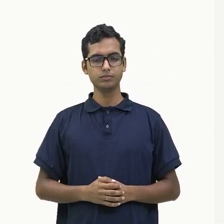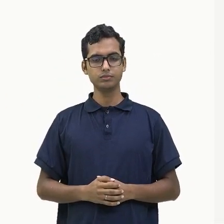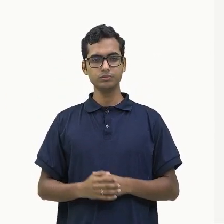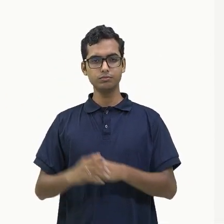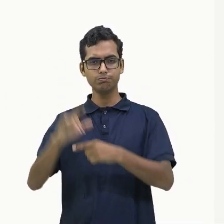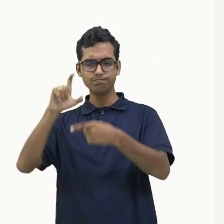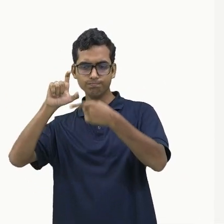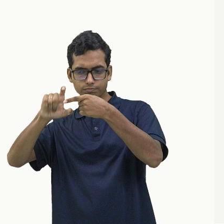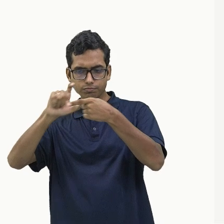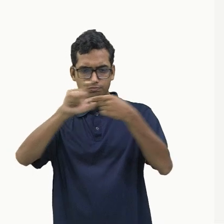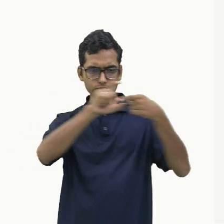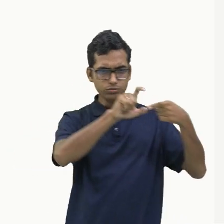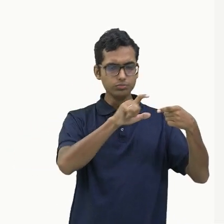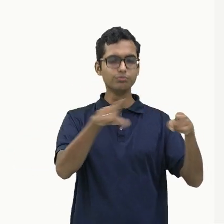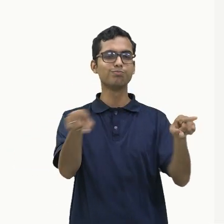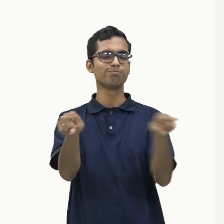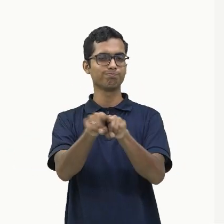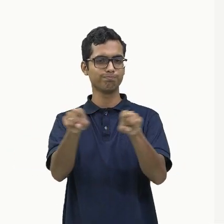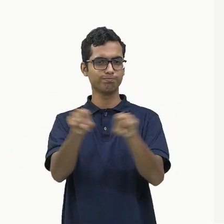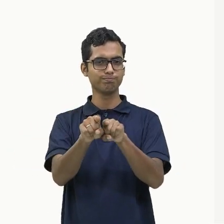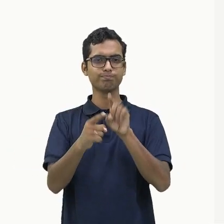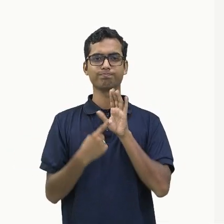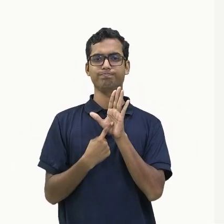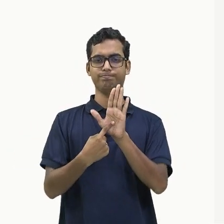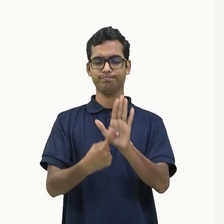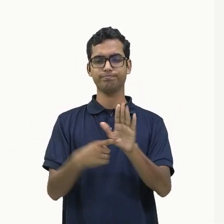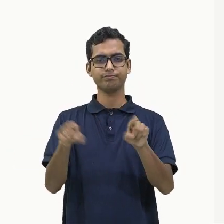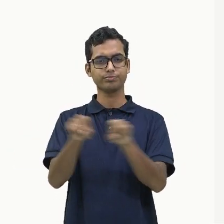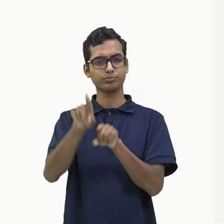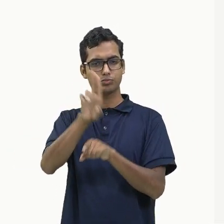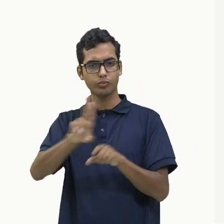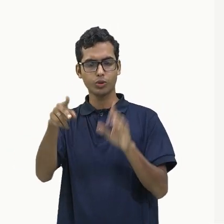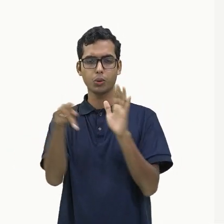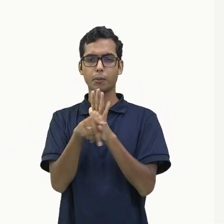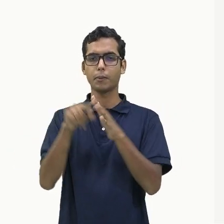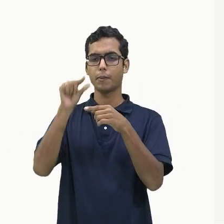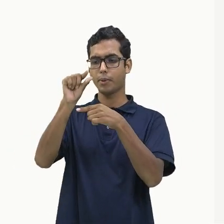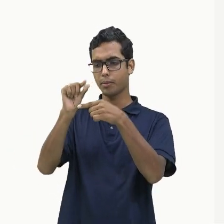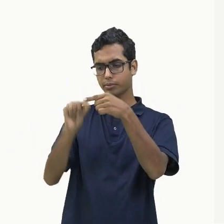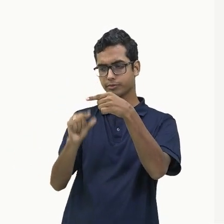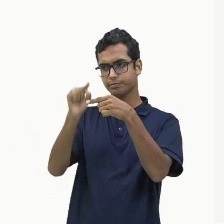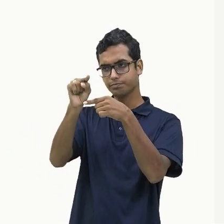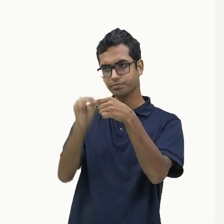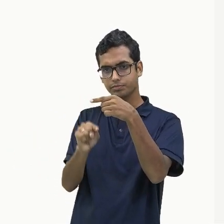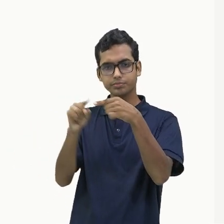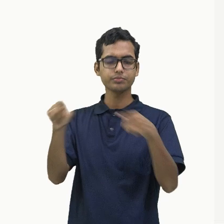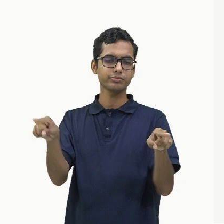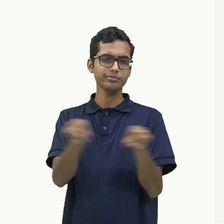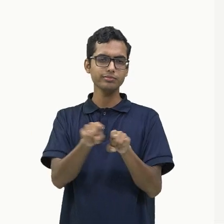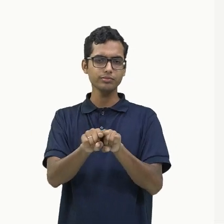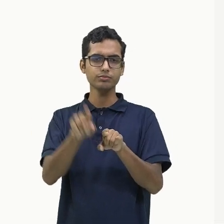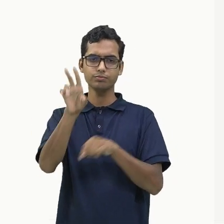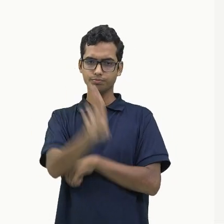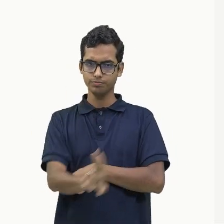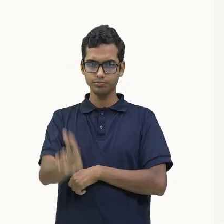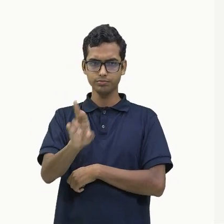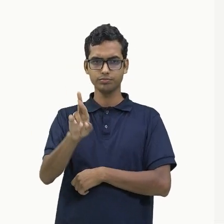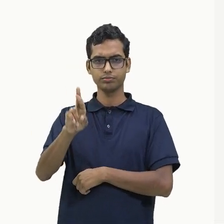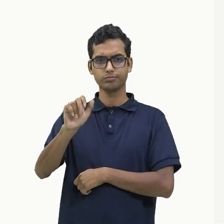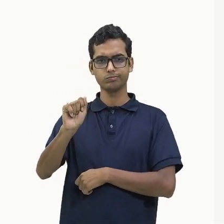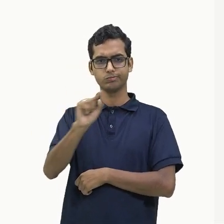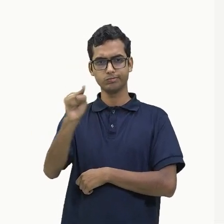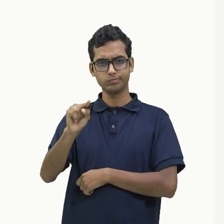também fazemos com a razão. Para obtermos a